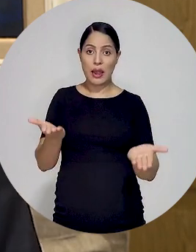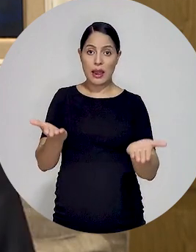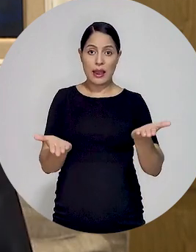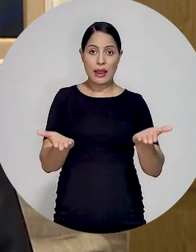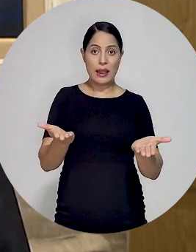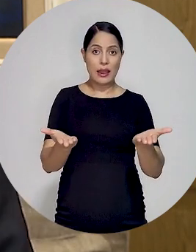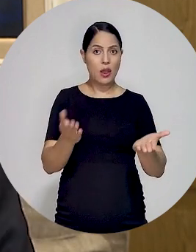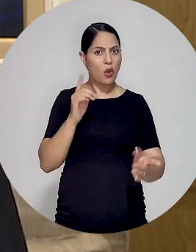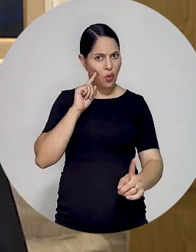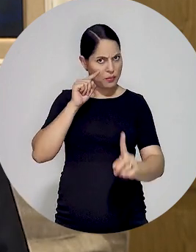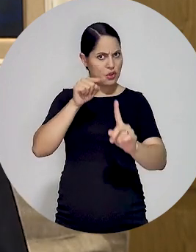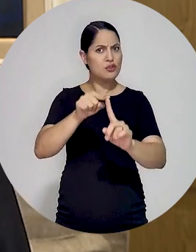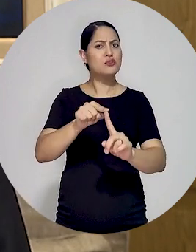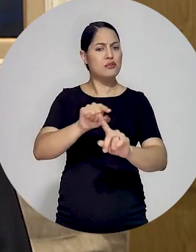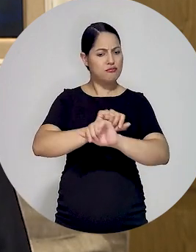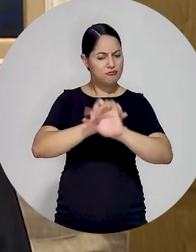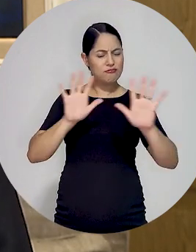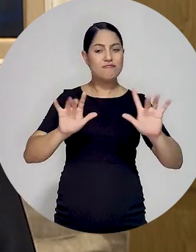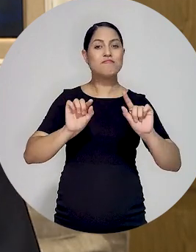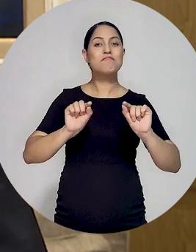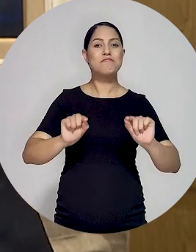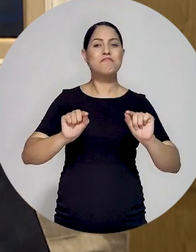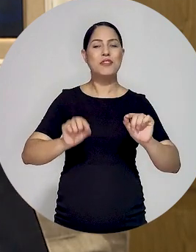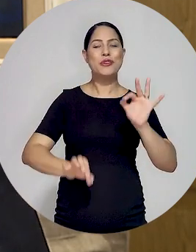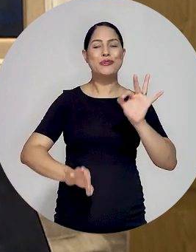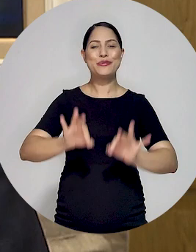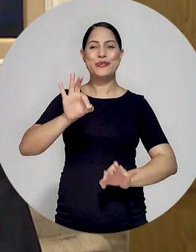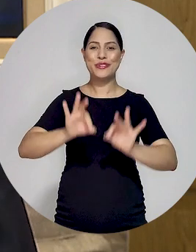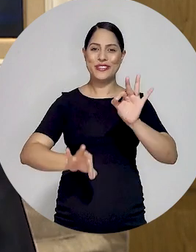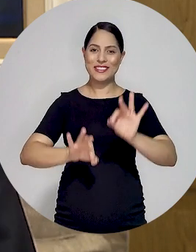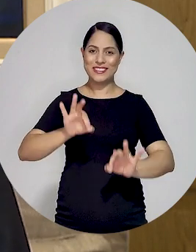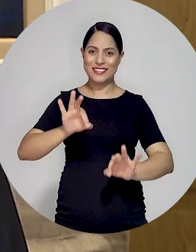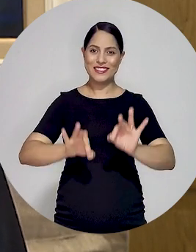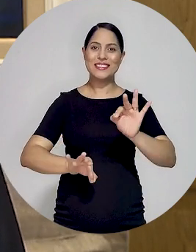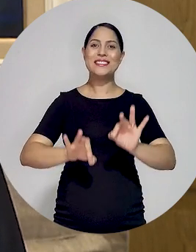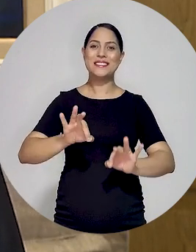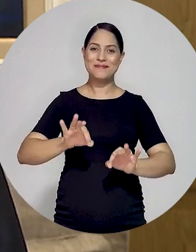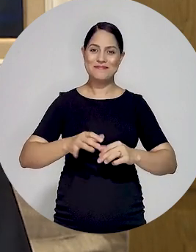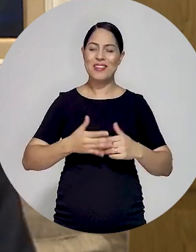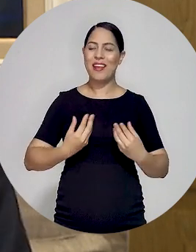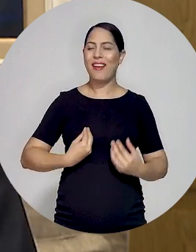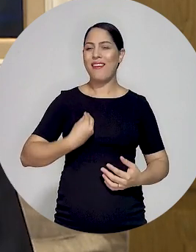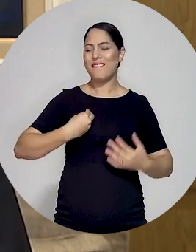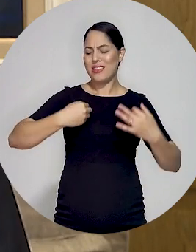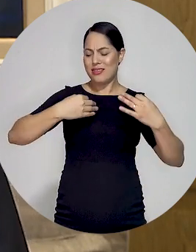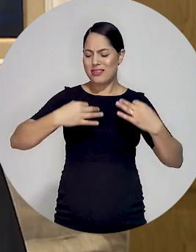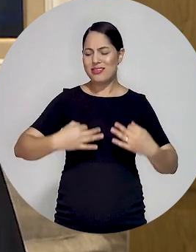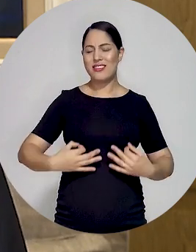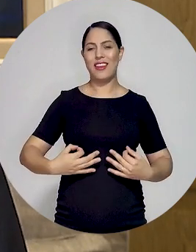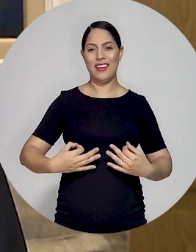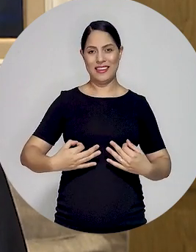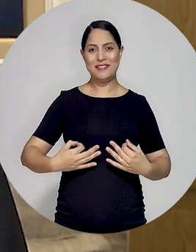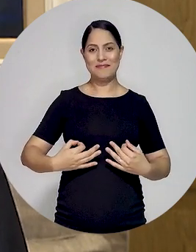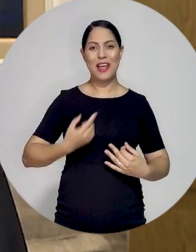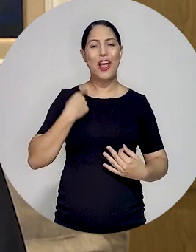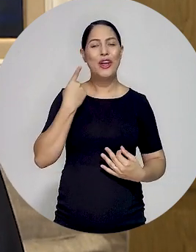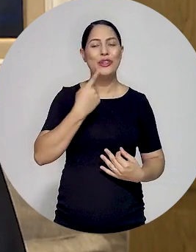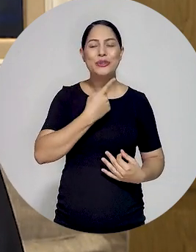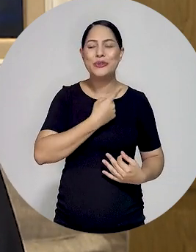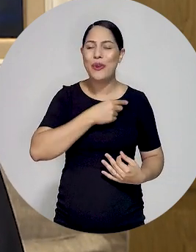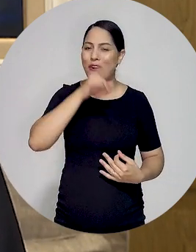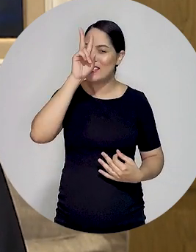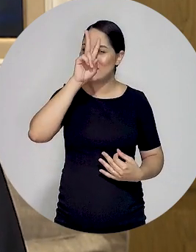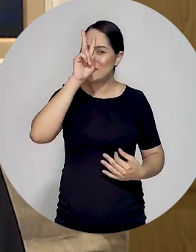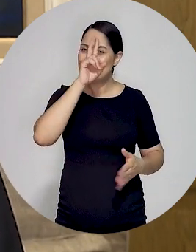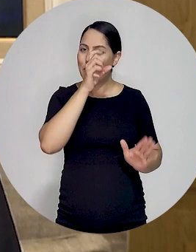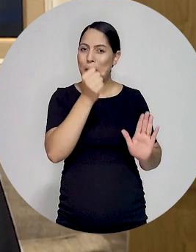o social e o econômico, né, é um fator e um elemento de pura justiça, muito